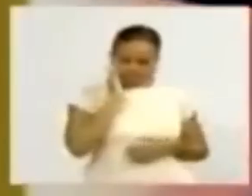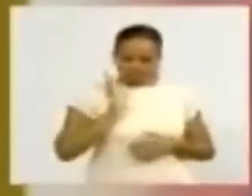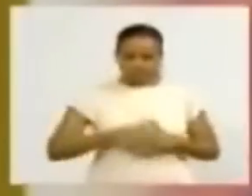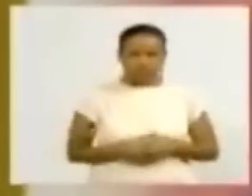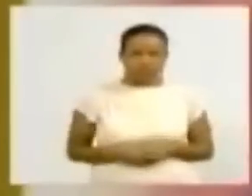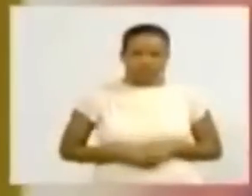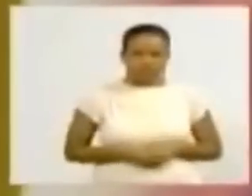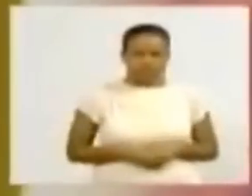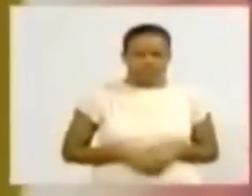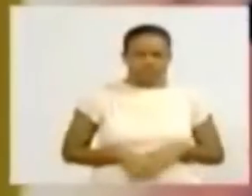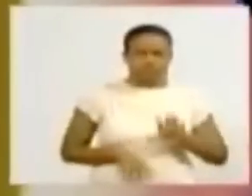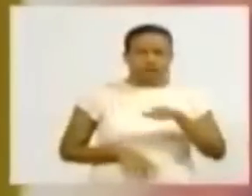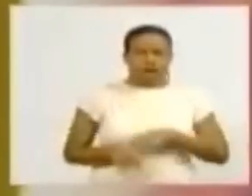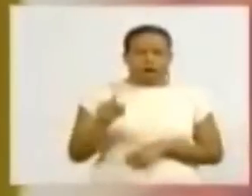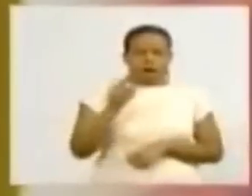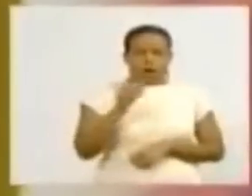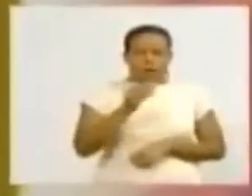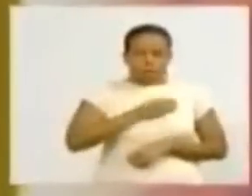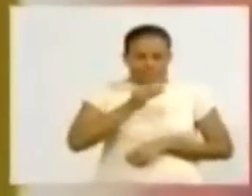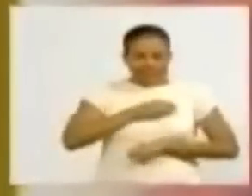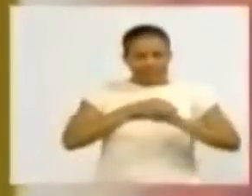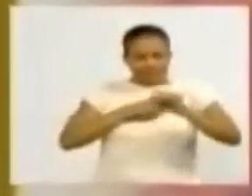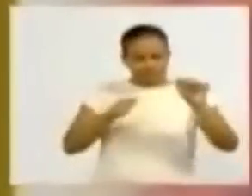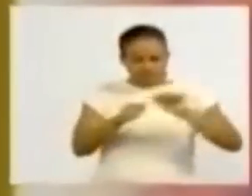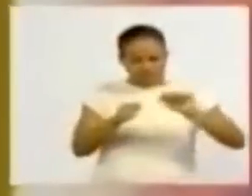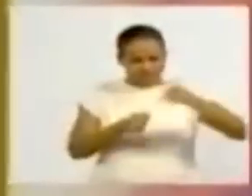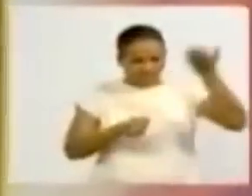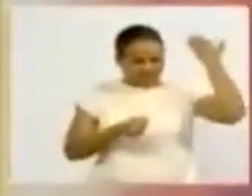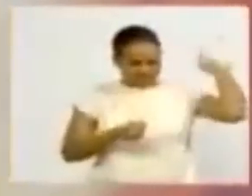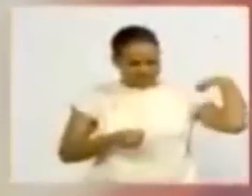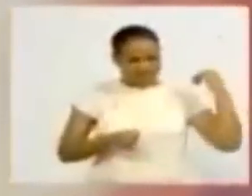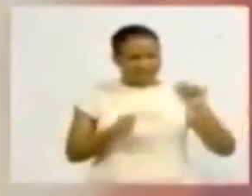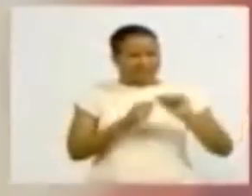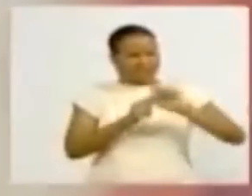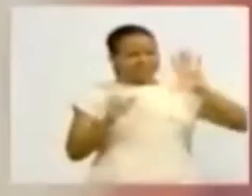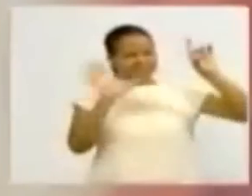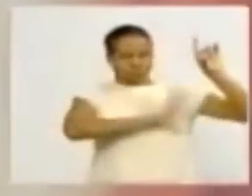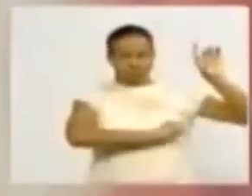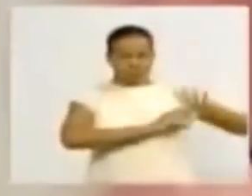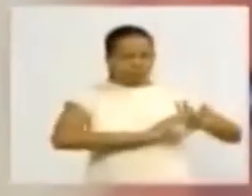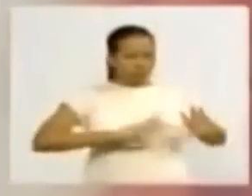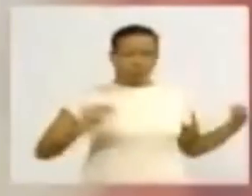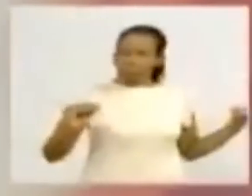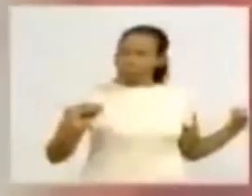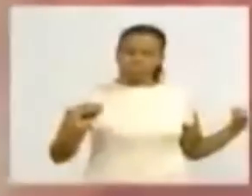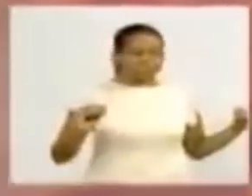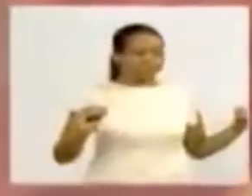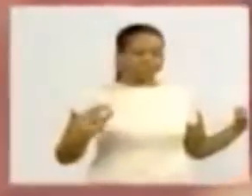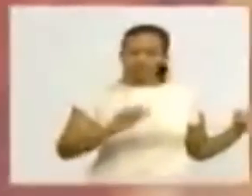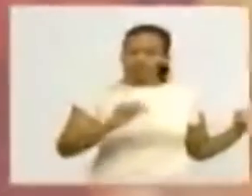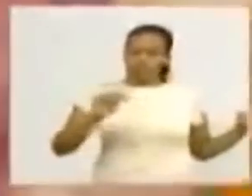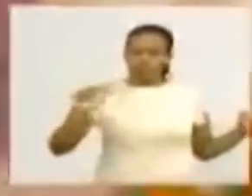Não há nenhum pecado que você possa ter cometido nessa vida que seja capaz de apagar ou de ocultar essa